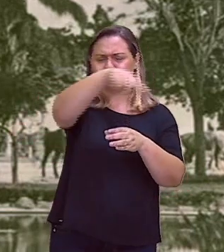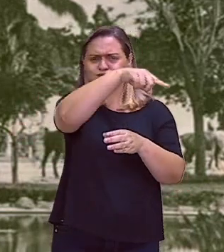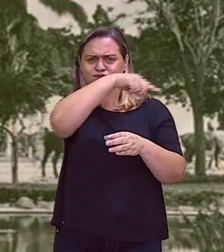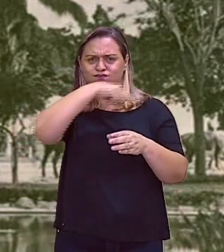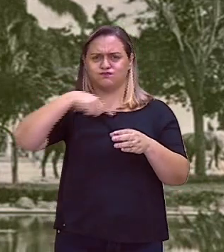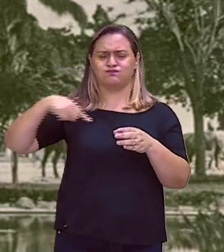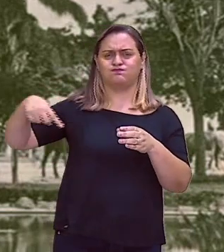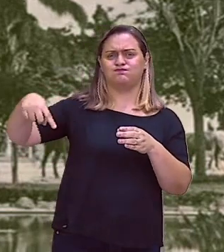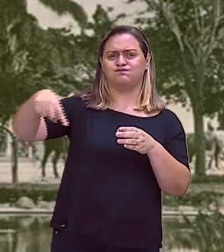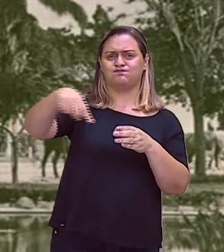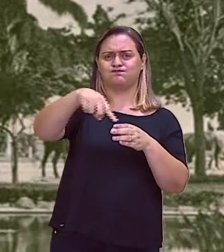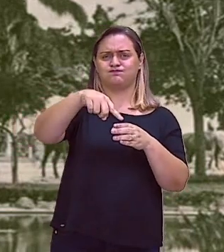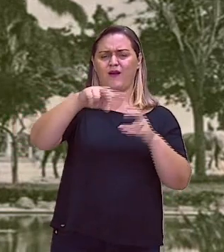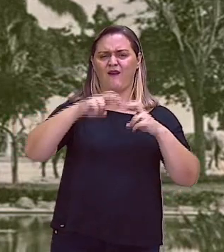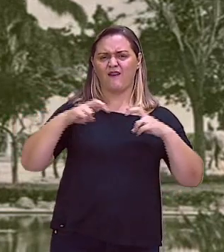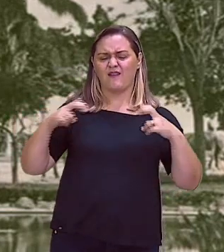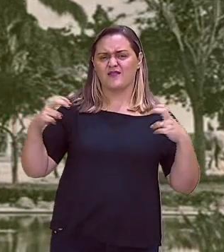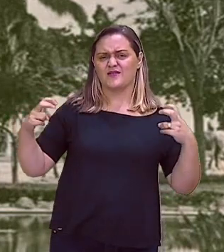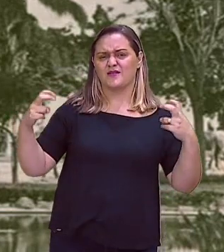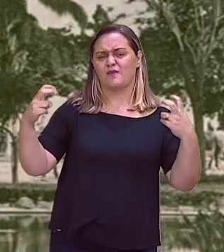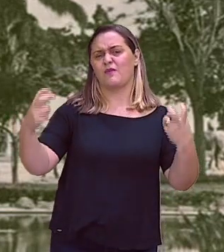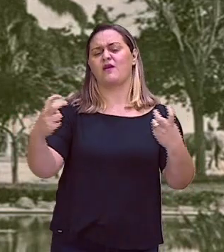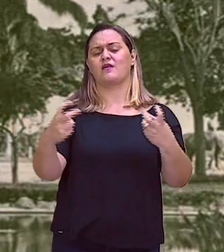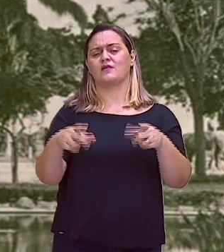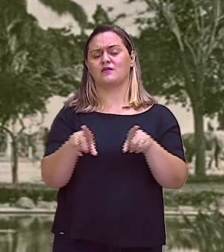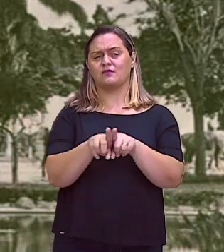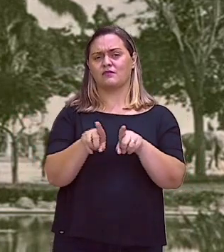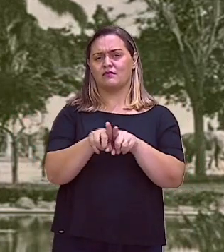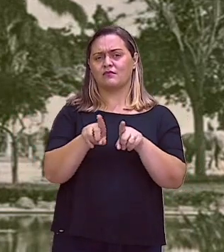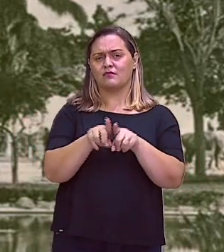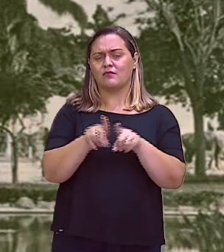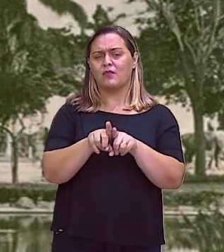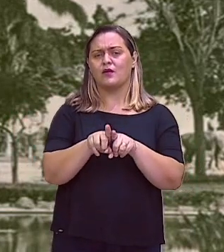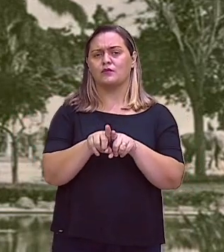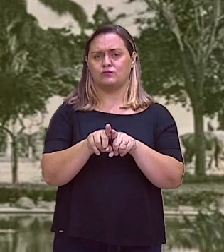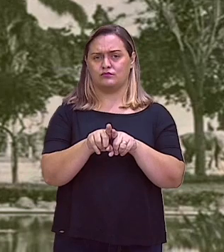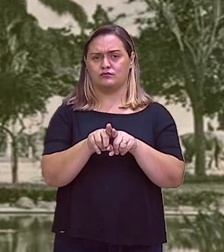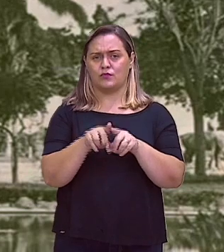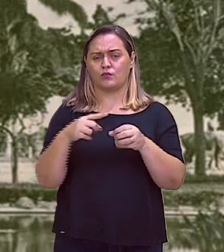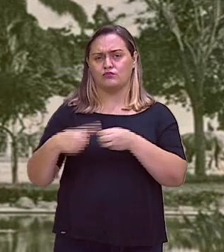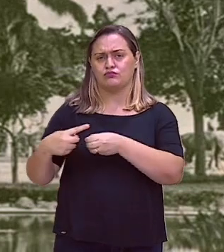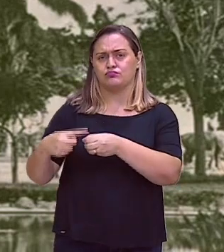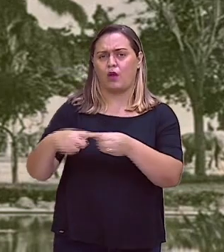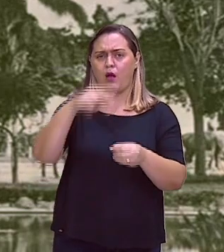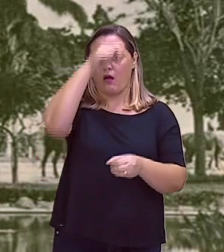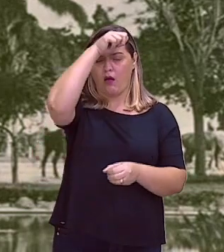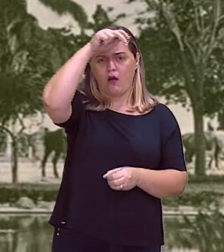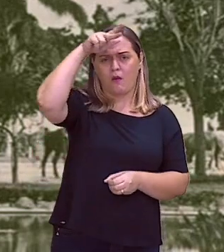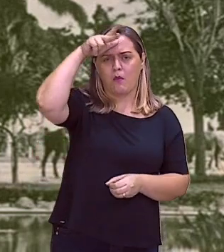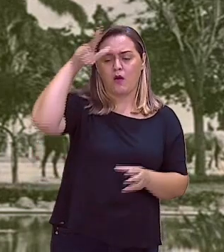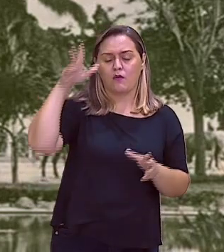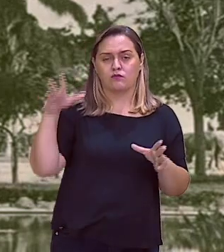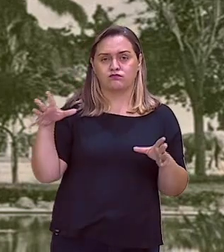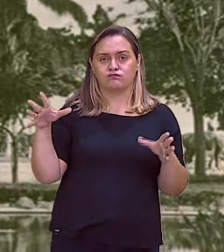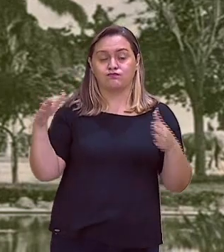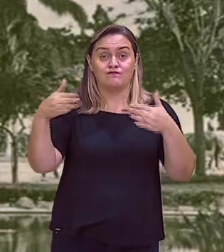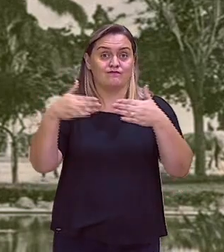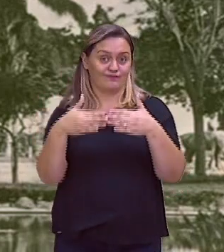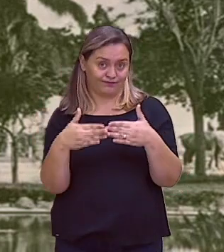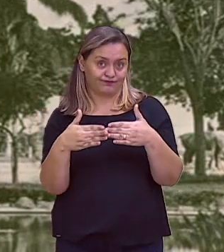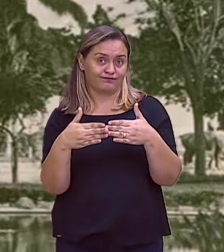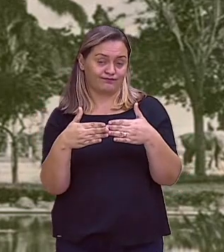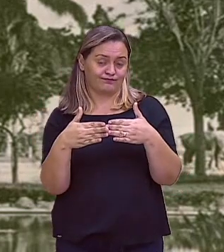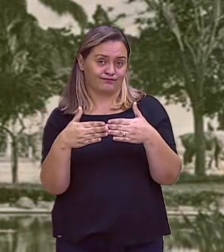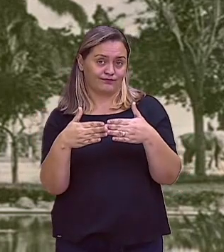às assembleias estaduais e câmaras municipais também foram fechadas a intervenção do governo também